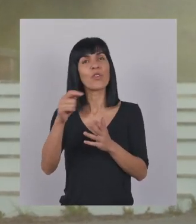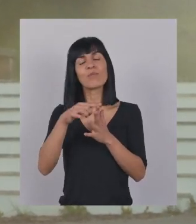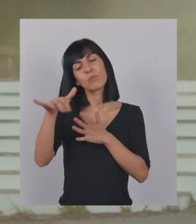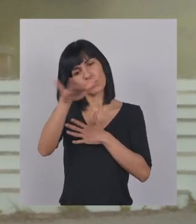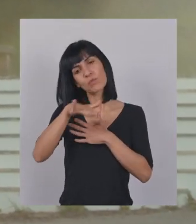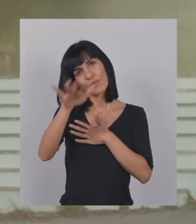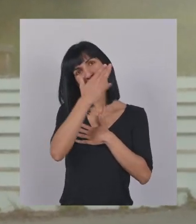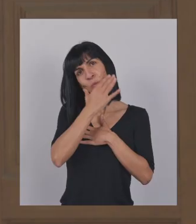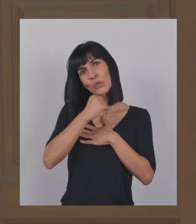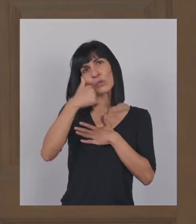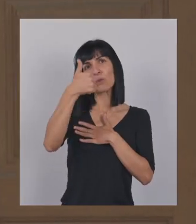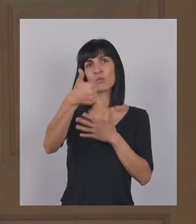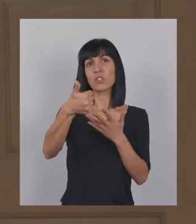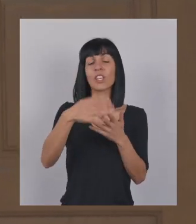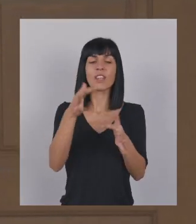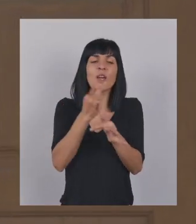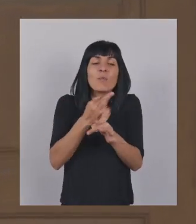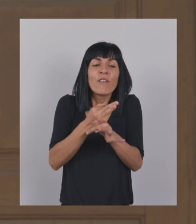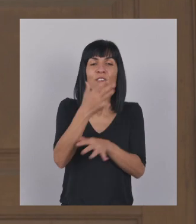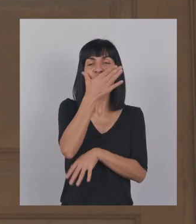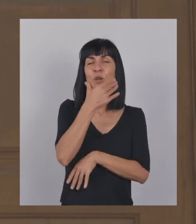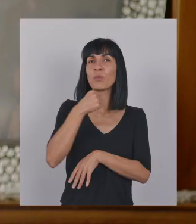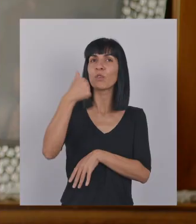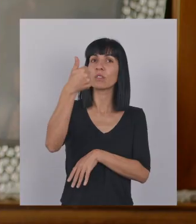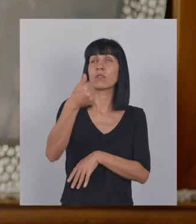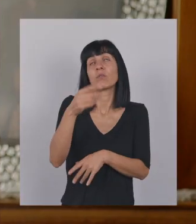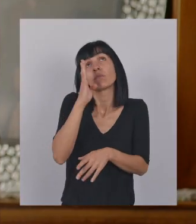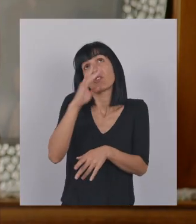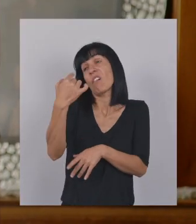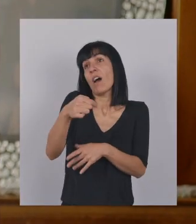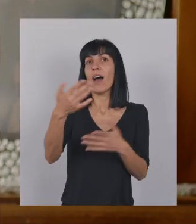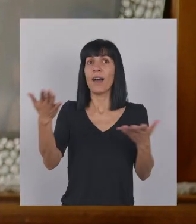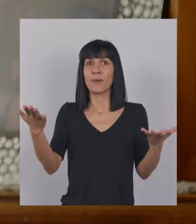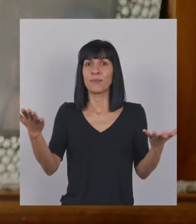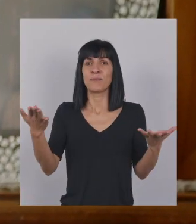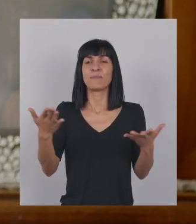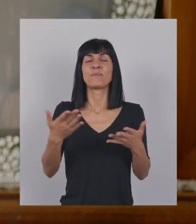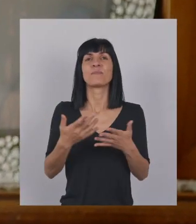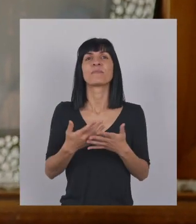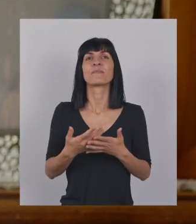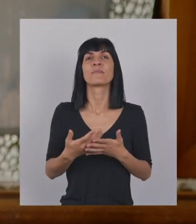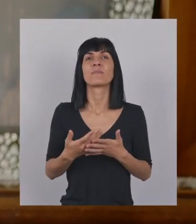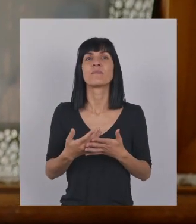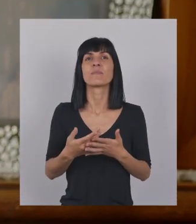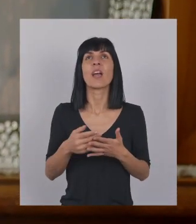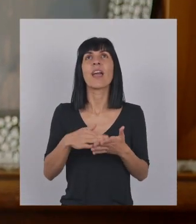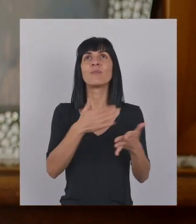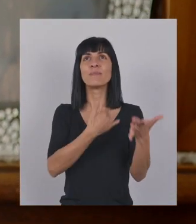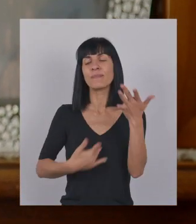sítio muito lindo é uma festa muito linda quando a e